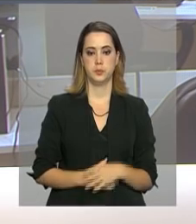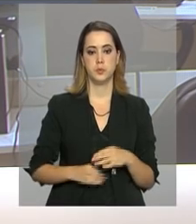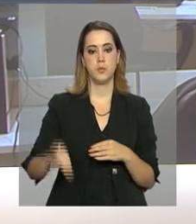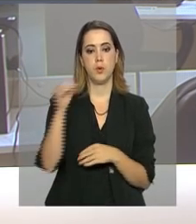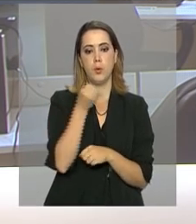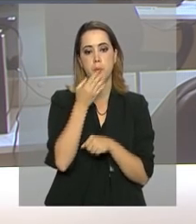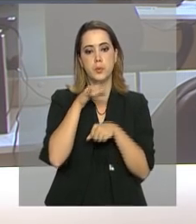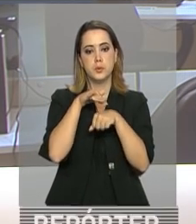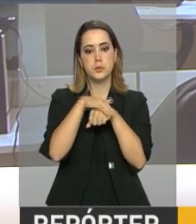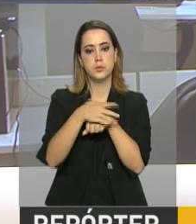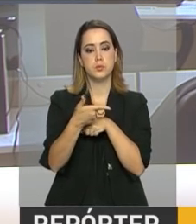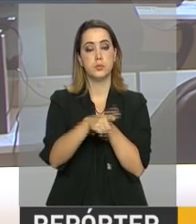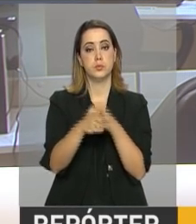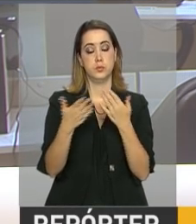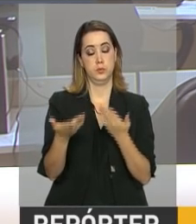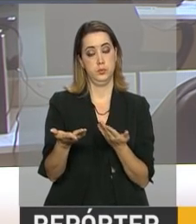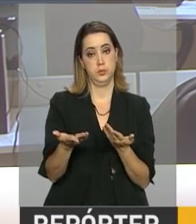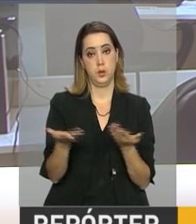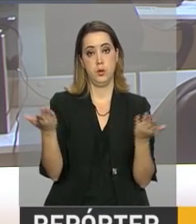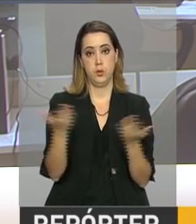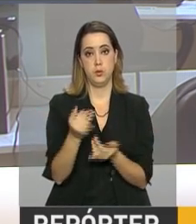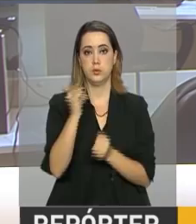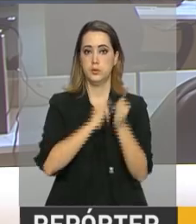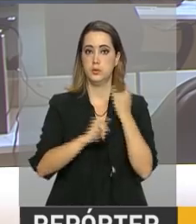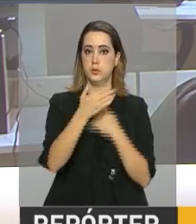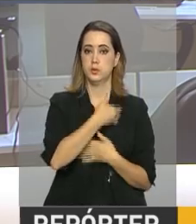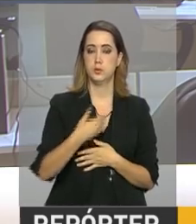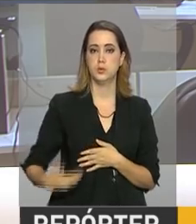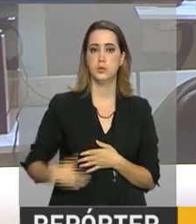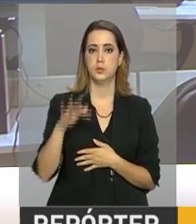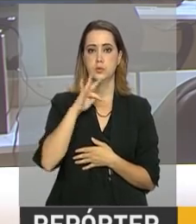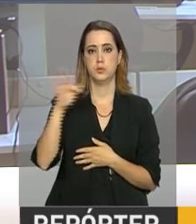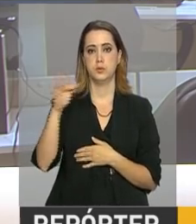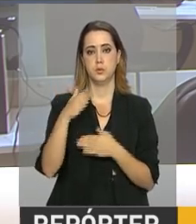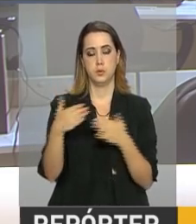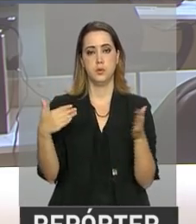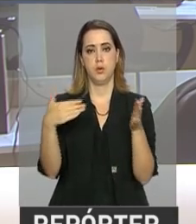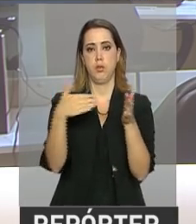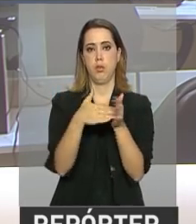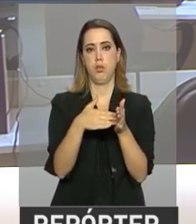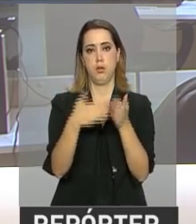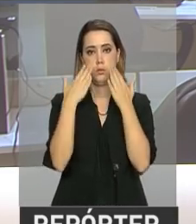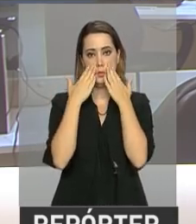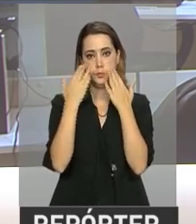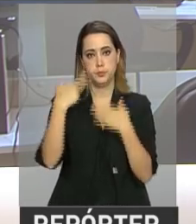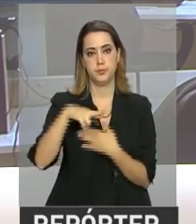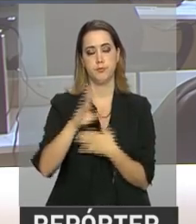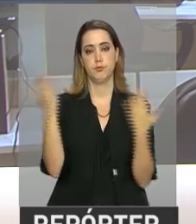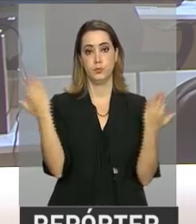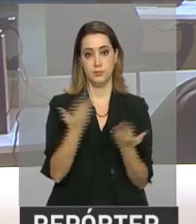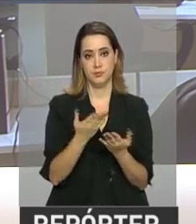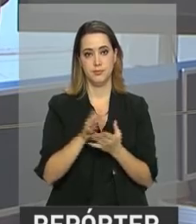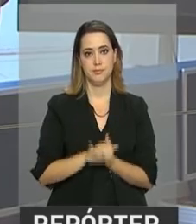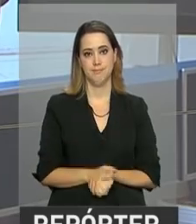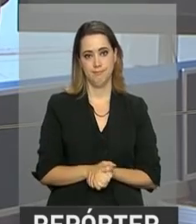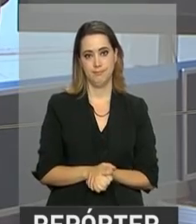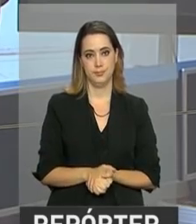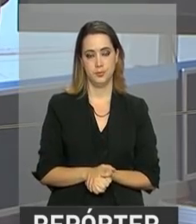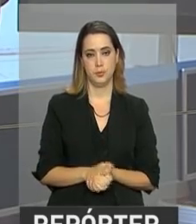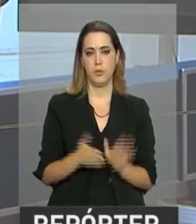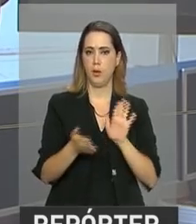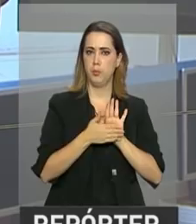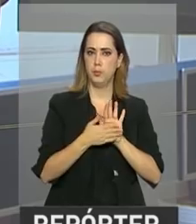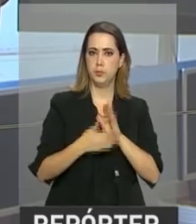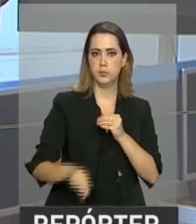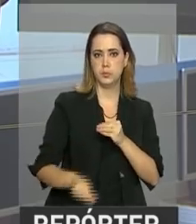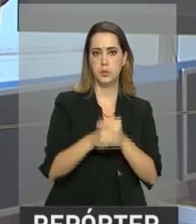Olá, boa noite. Estamos de volta com as notícias do governo federal na última edição do Repórter NBR desta segunda-feira. A proposta